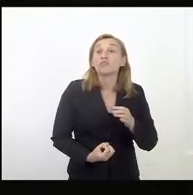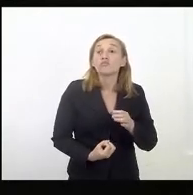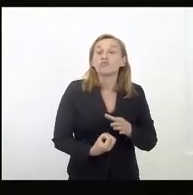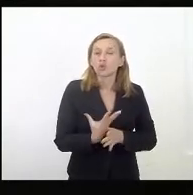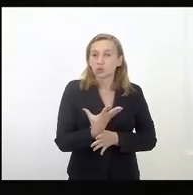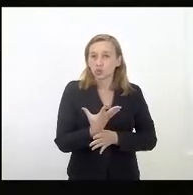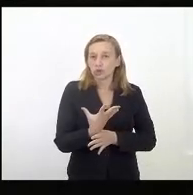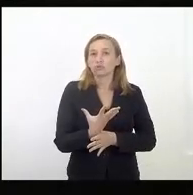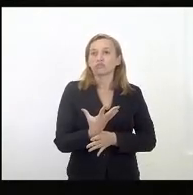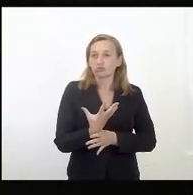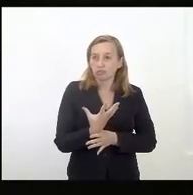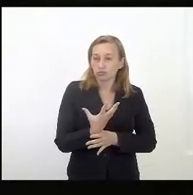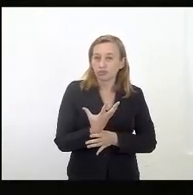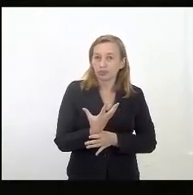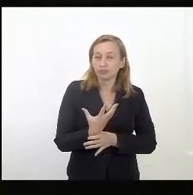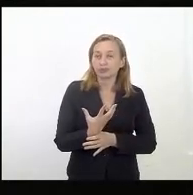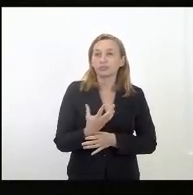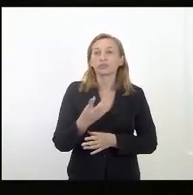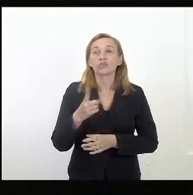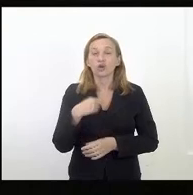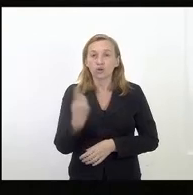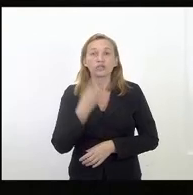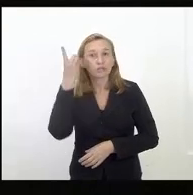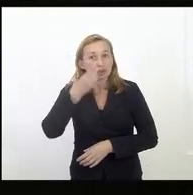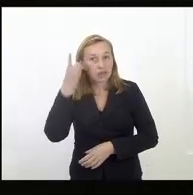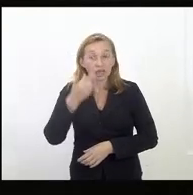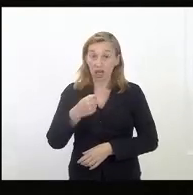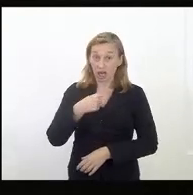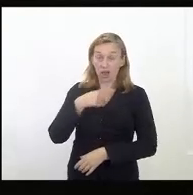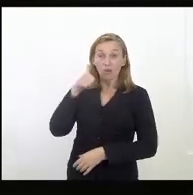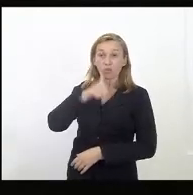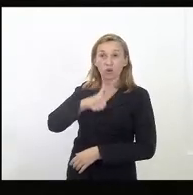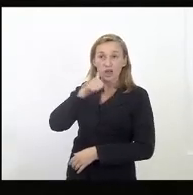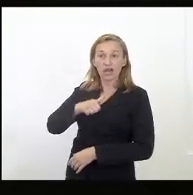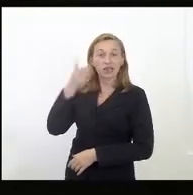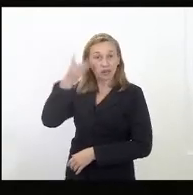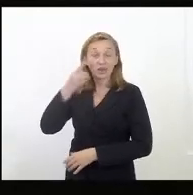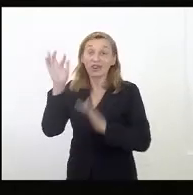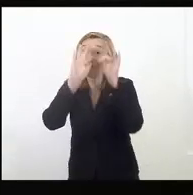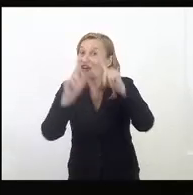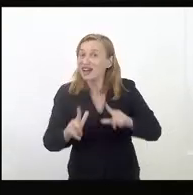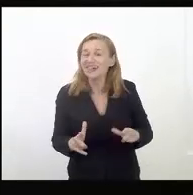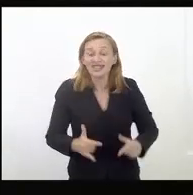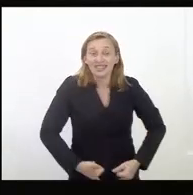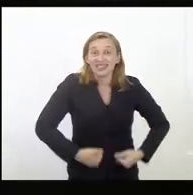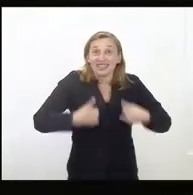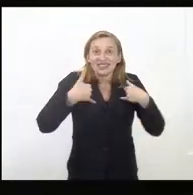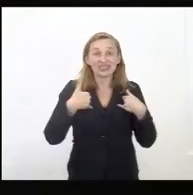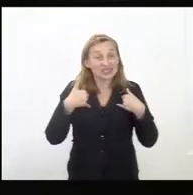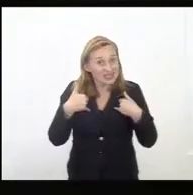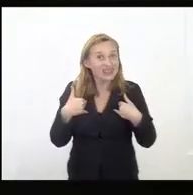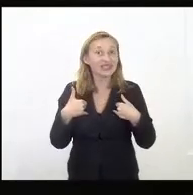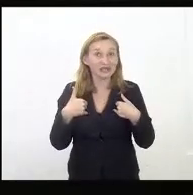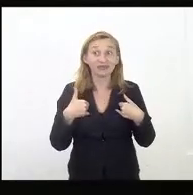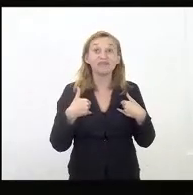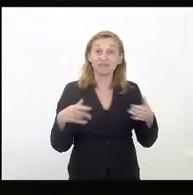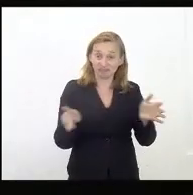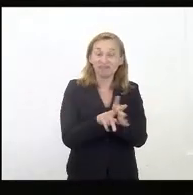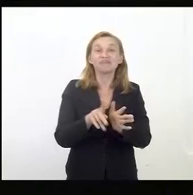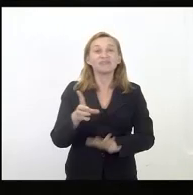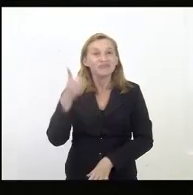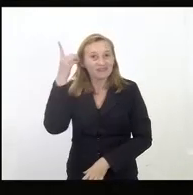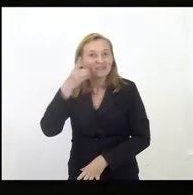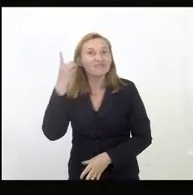que esse Parlamento tem tem trazido e eu enquanto mulher e quando parlamentar fico muito feliz e me orgulho de fazer parte desse